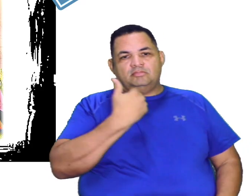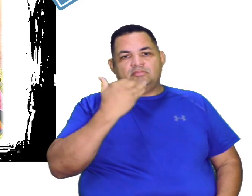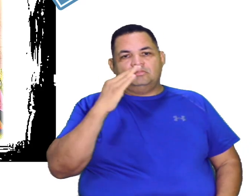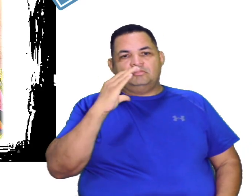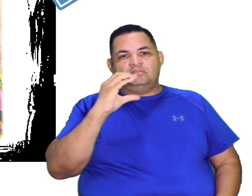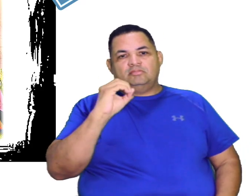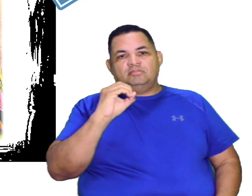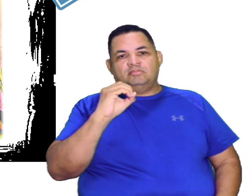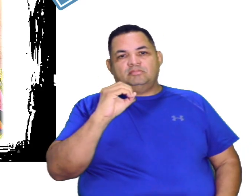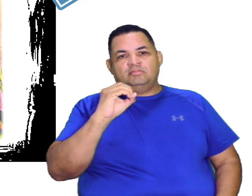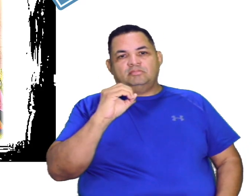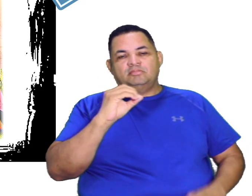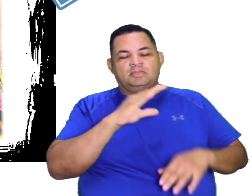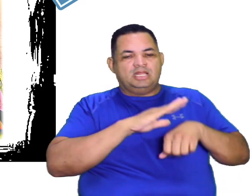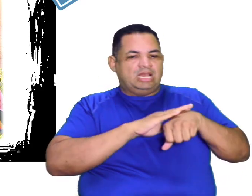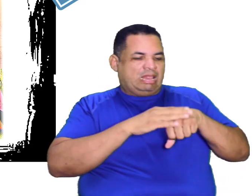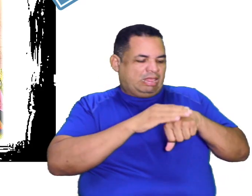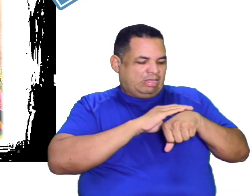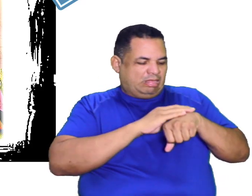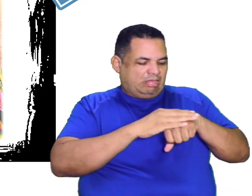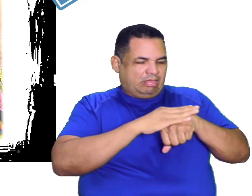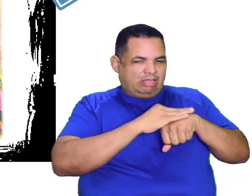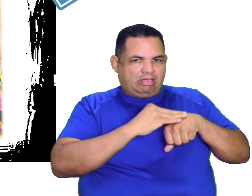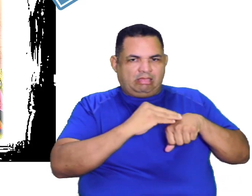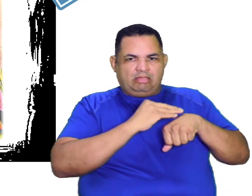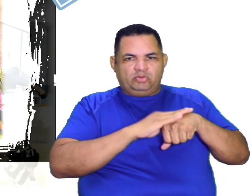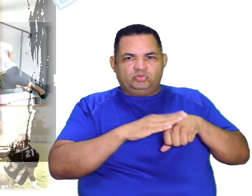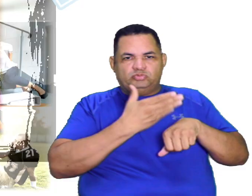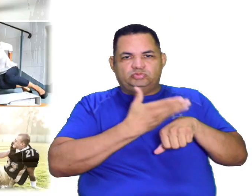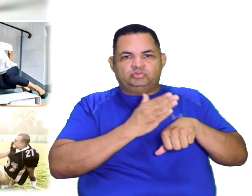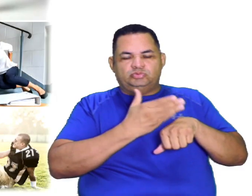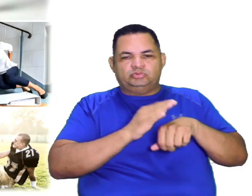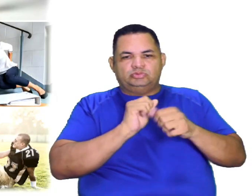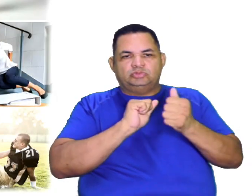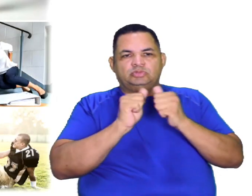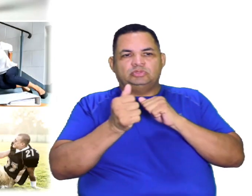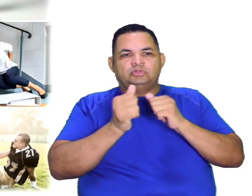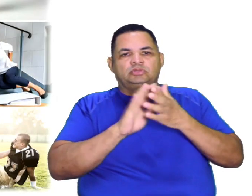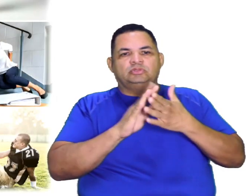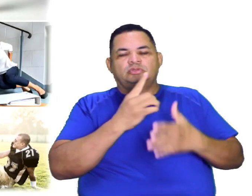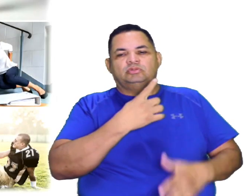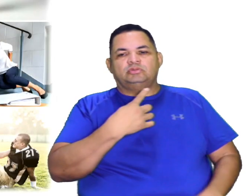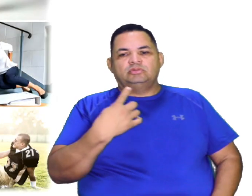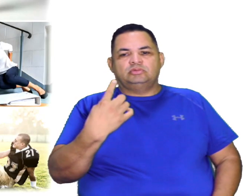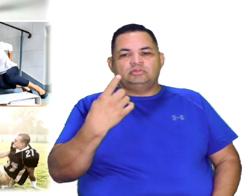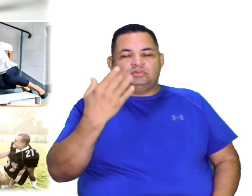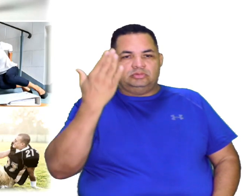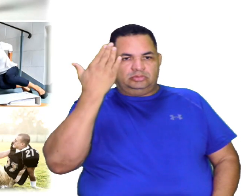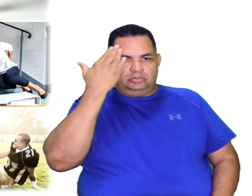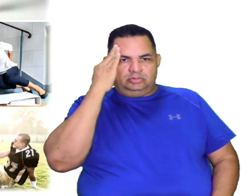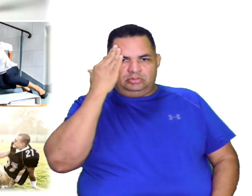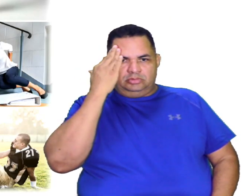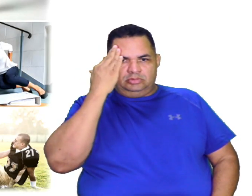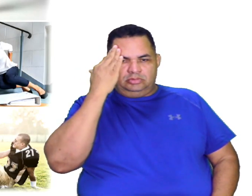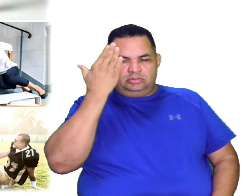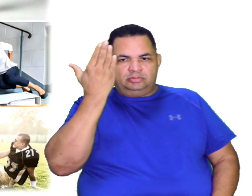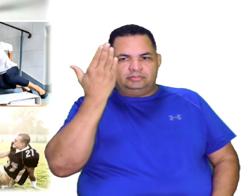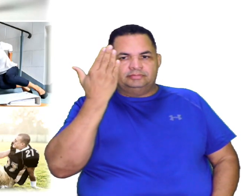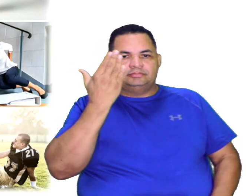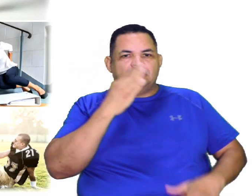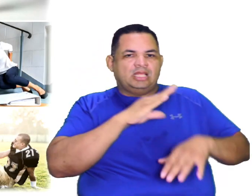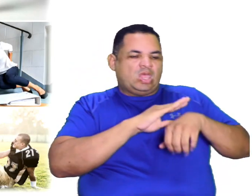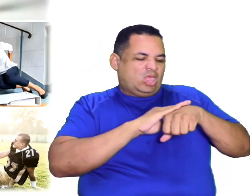no exercício e no esporte. O que falamos nessa aula, prof? A gente entendeu aí que